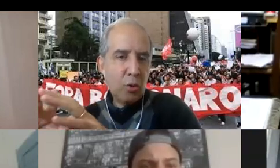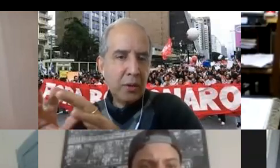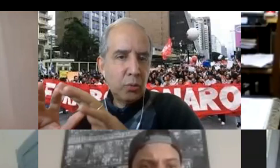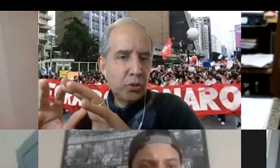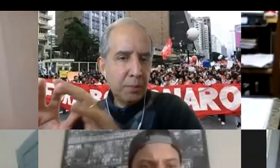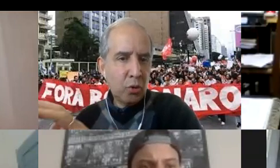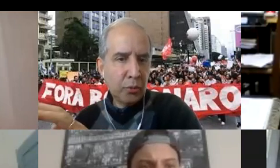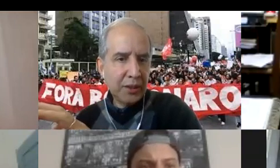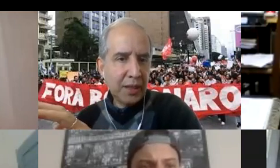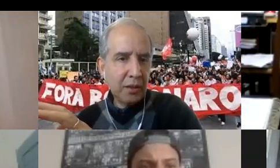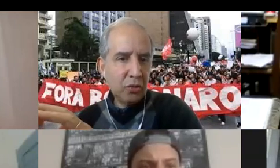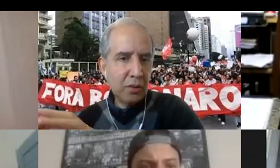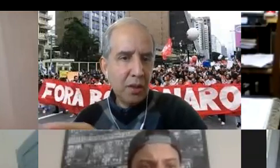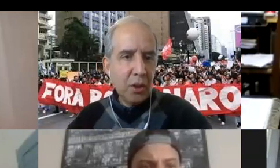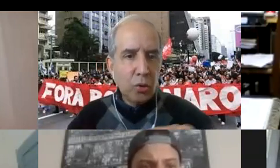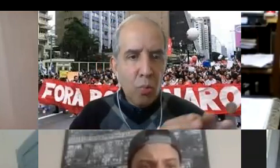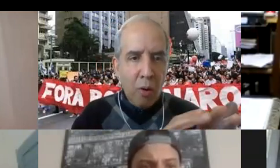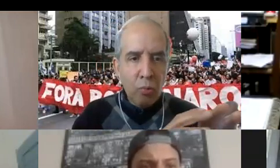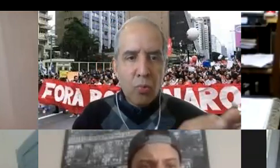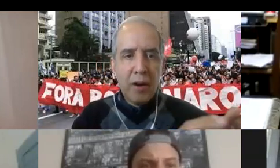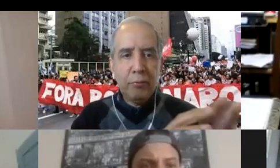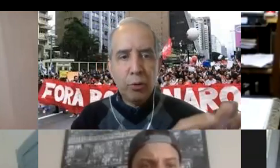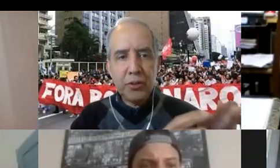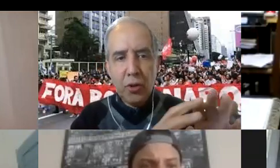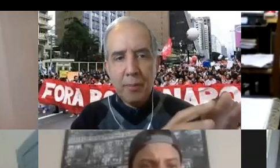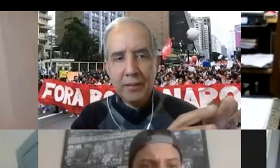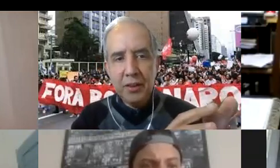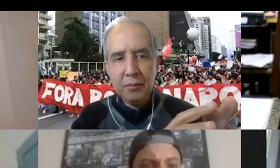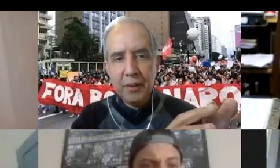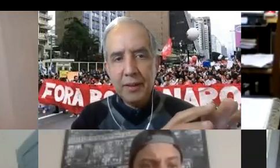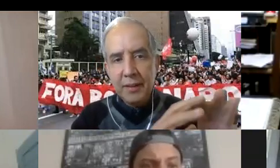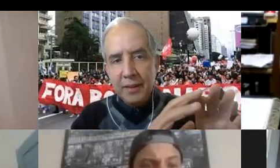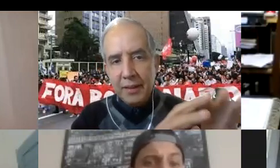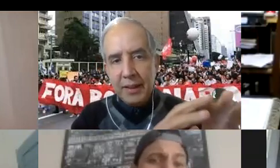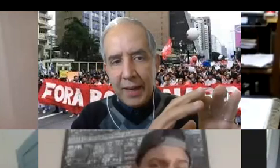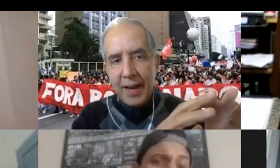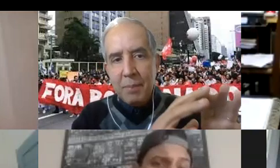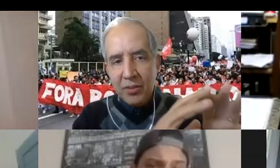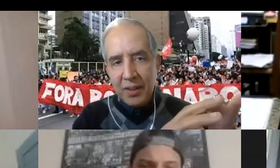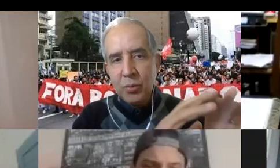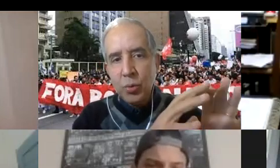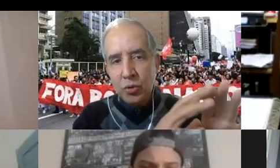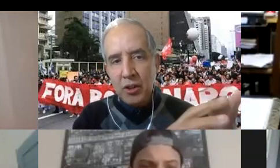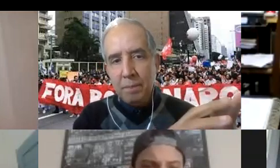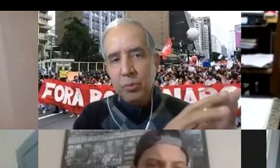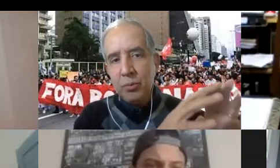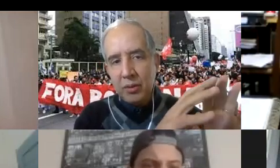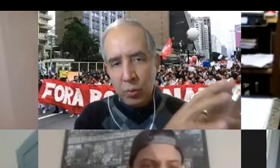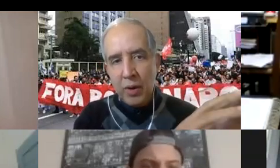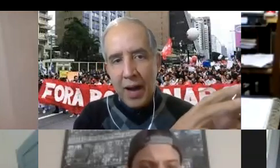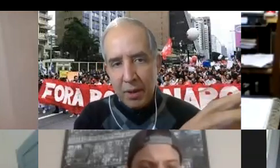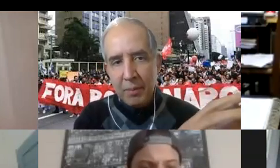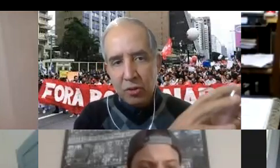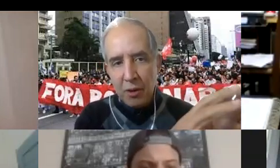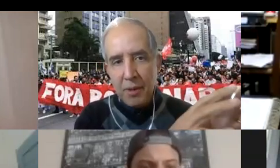parecem um argumento do tipo comunitarista com alguma força normativa que acaba sendo do tipo que